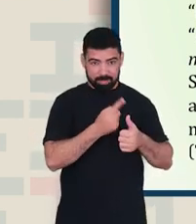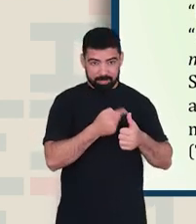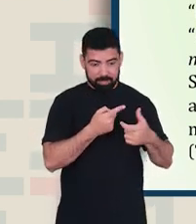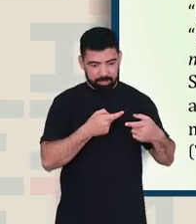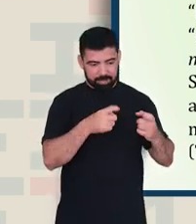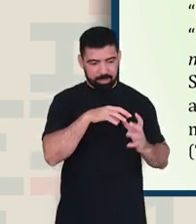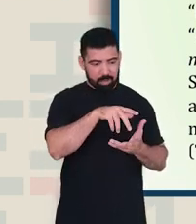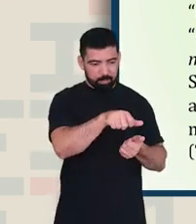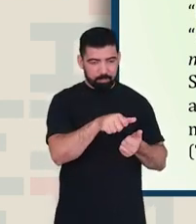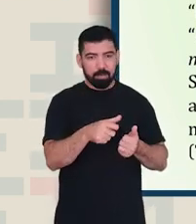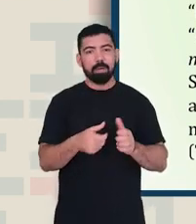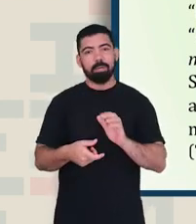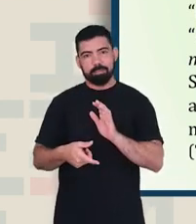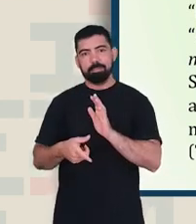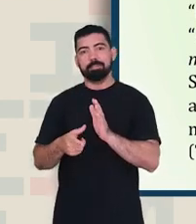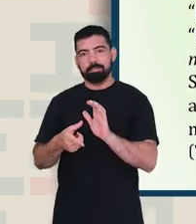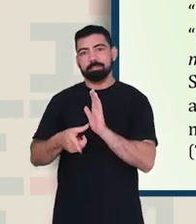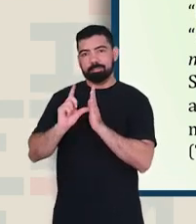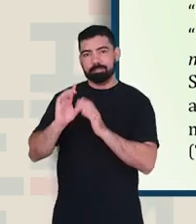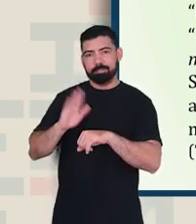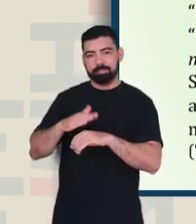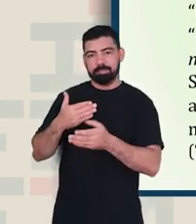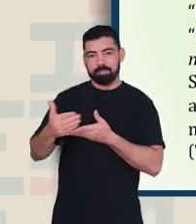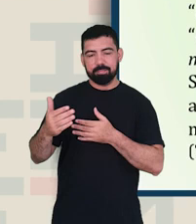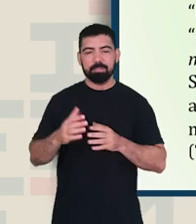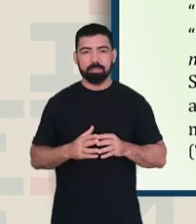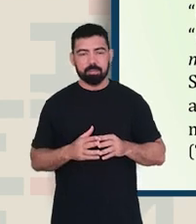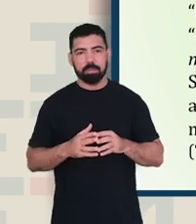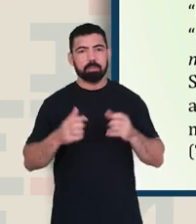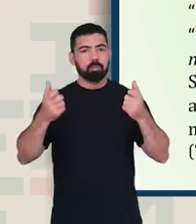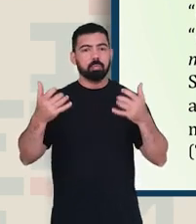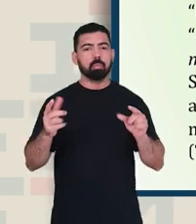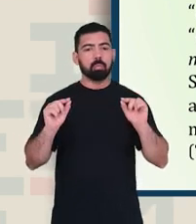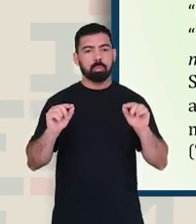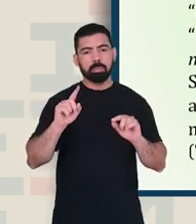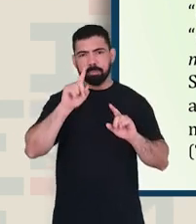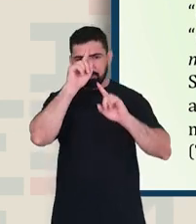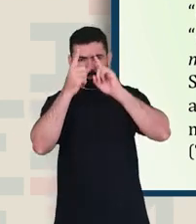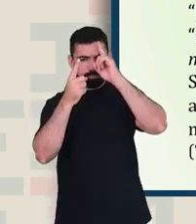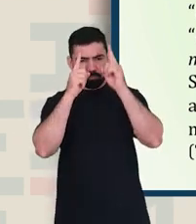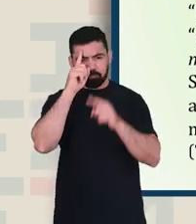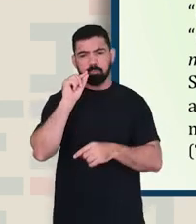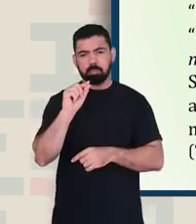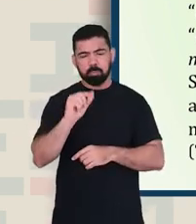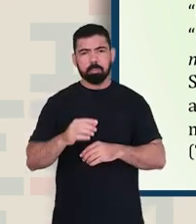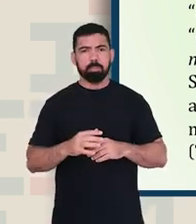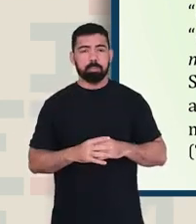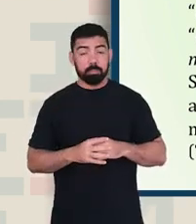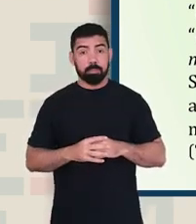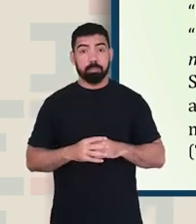anterior à Primeira Guerra Mundial, se baseava um pouco na ideia de modernidade,